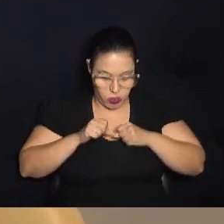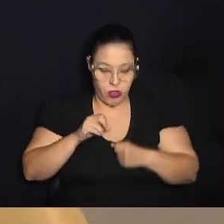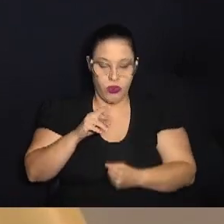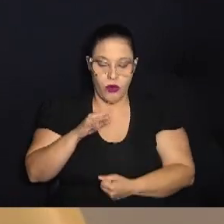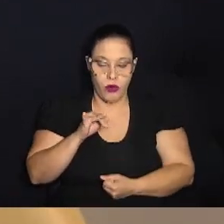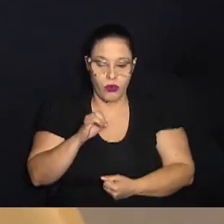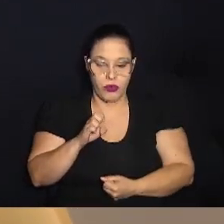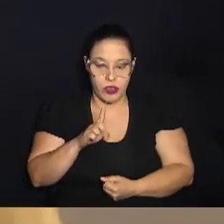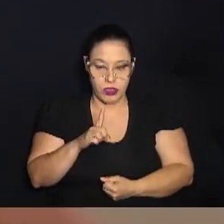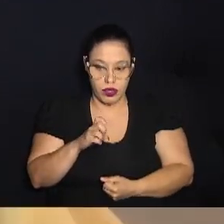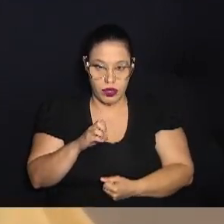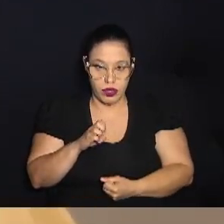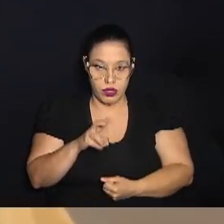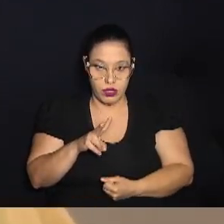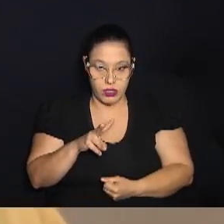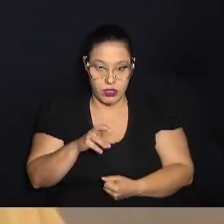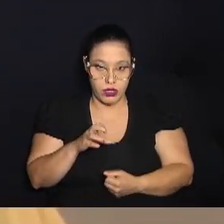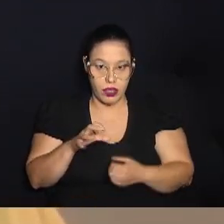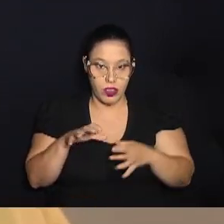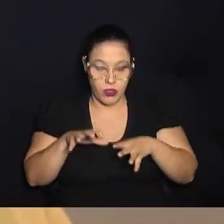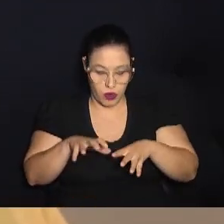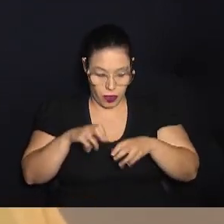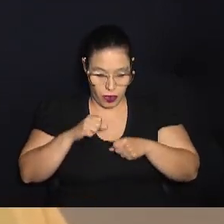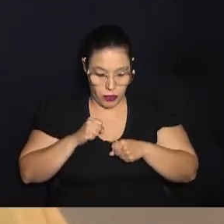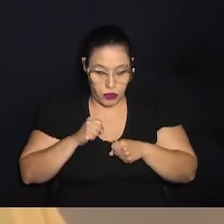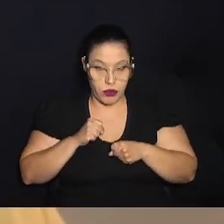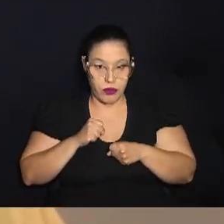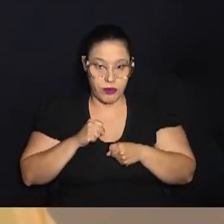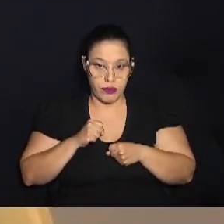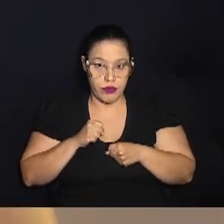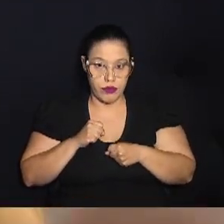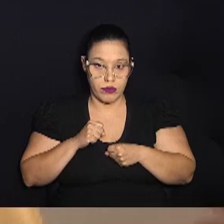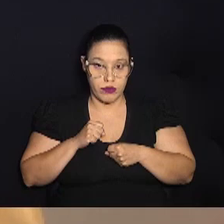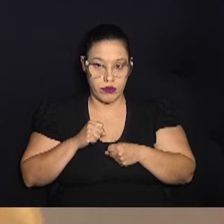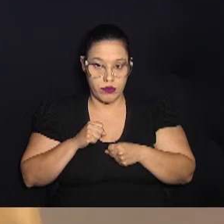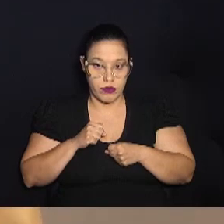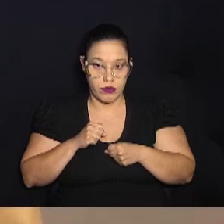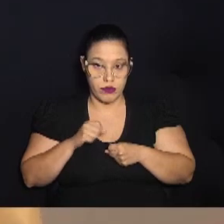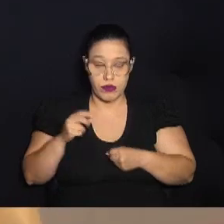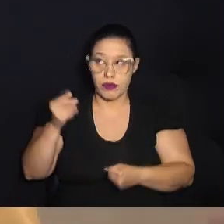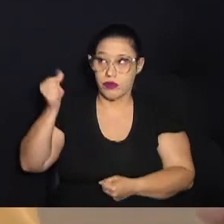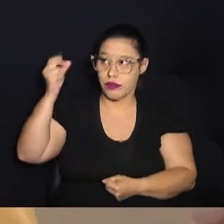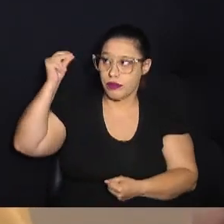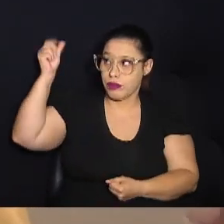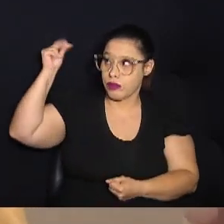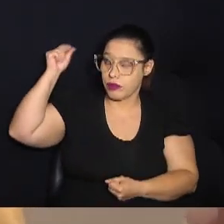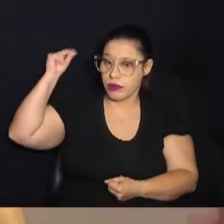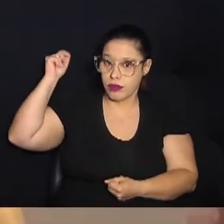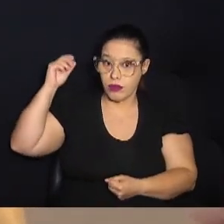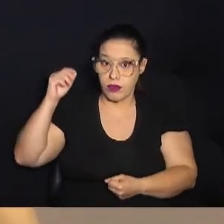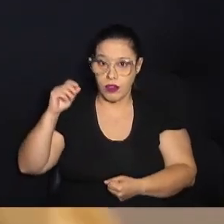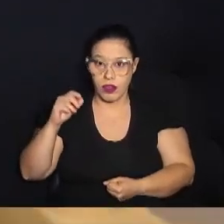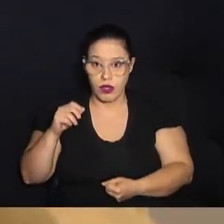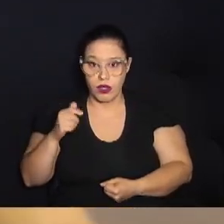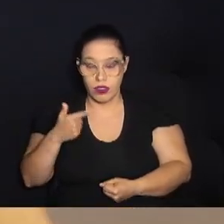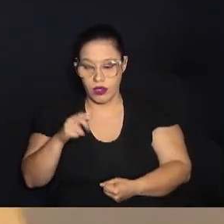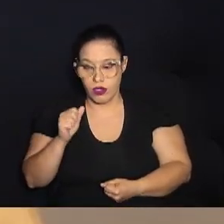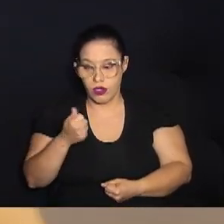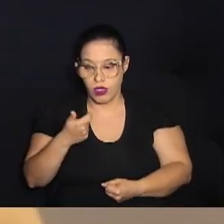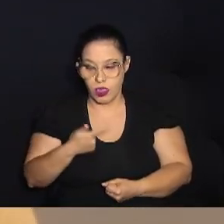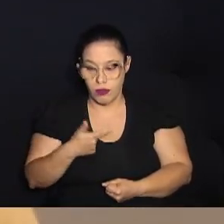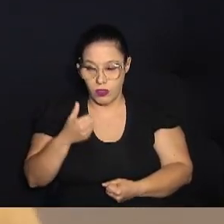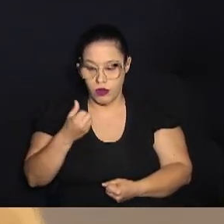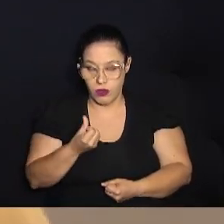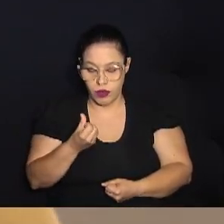do que o Covid. Então, hoje a gente está pegando situações de inflamação que a gente herdou lá daquela infecção que a gente teve em 2021,